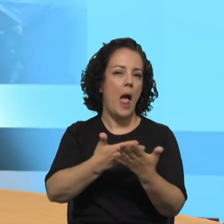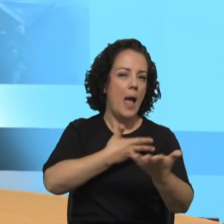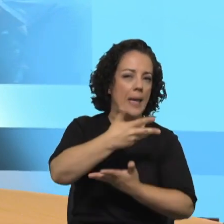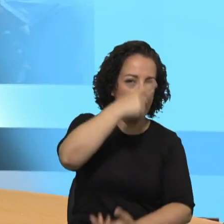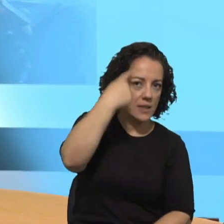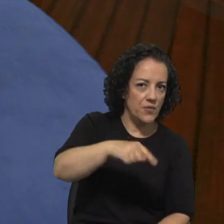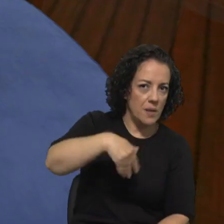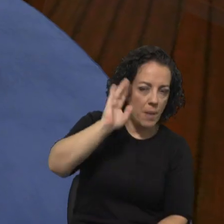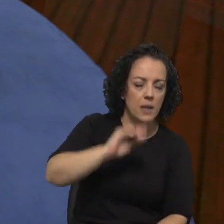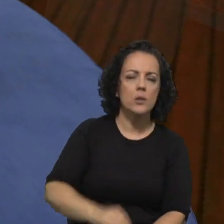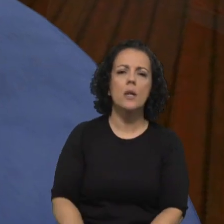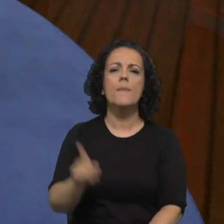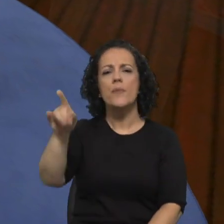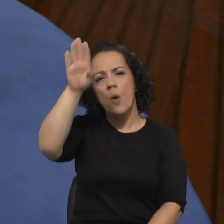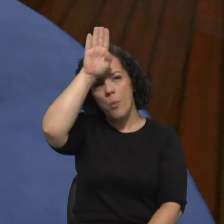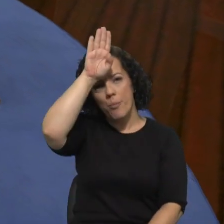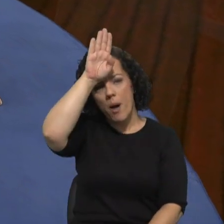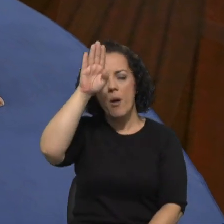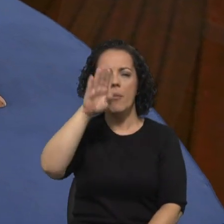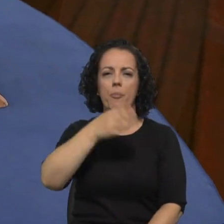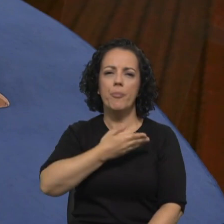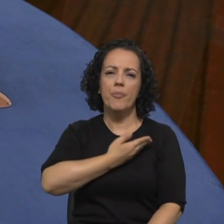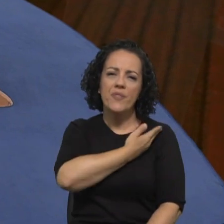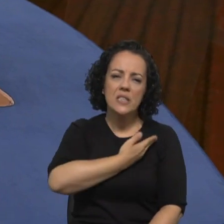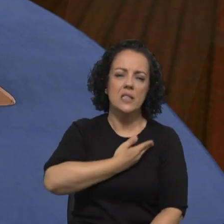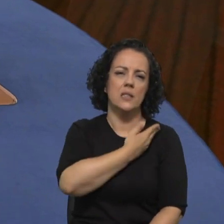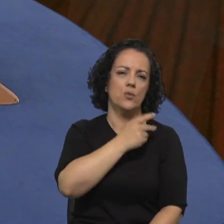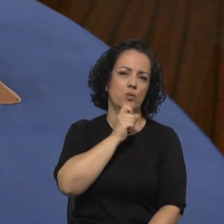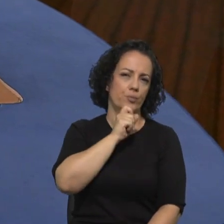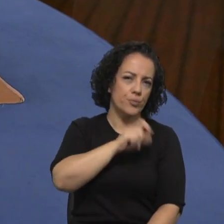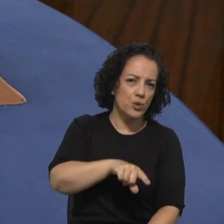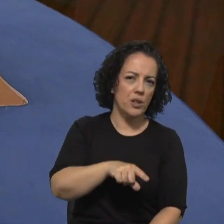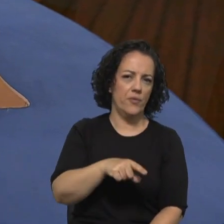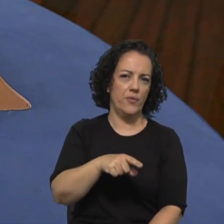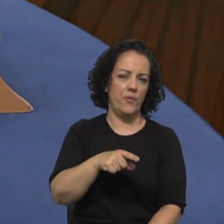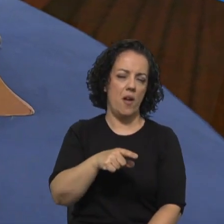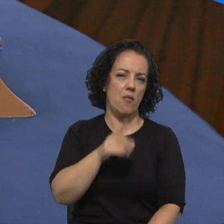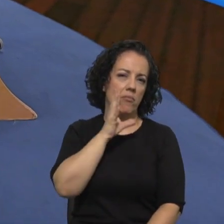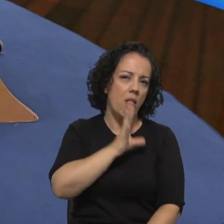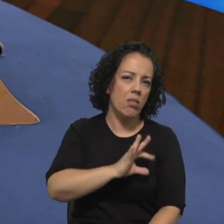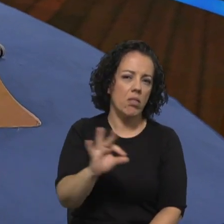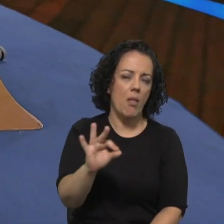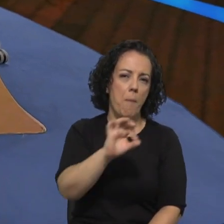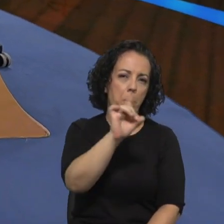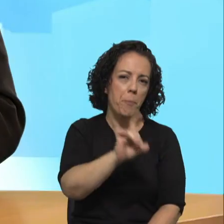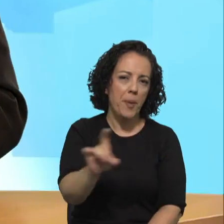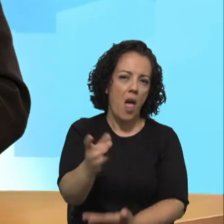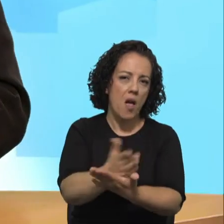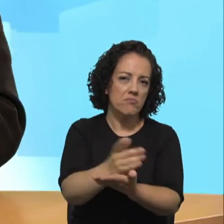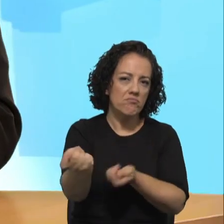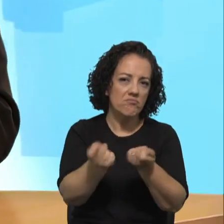em conseguir a paz através da negociação. Terá sucesso o Papa Francisco? Essa é uma pergunta